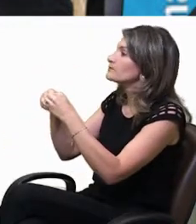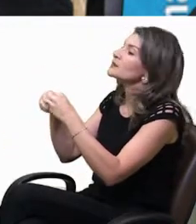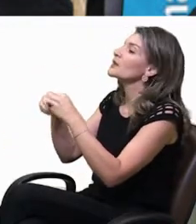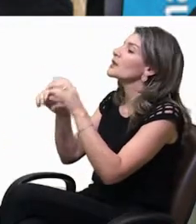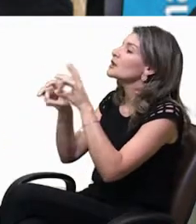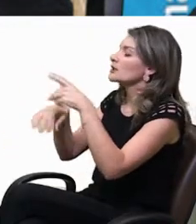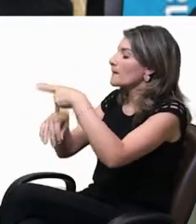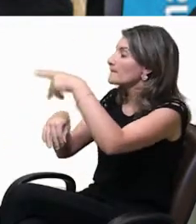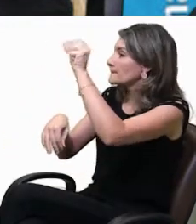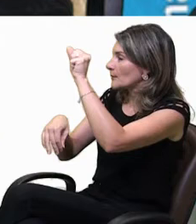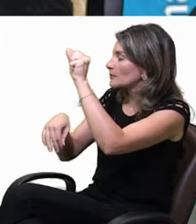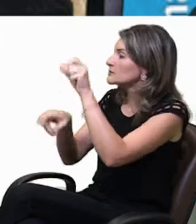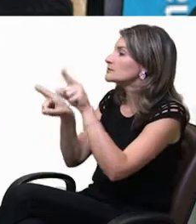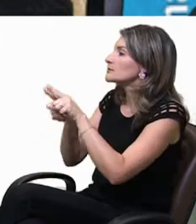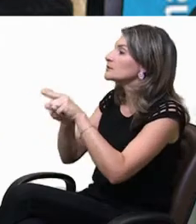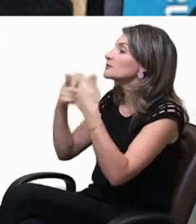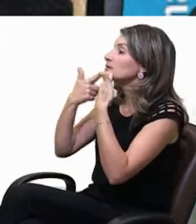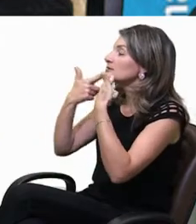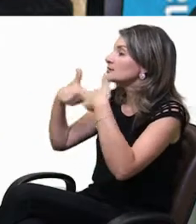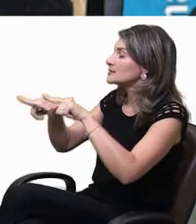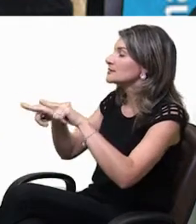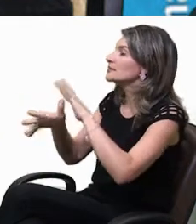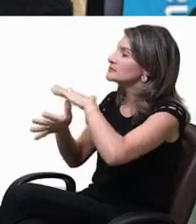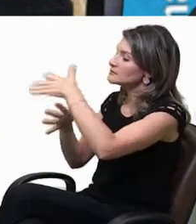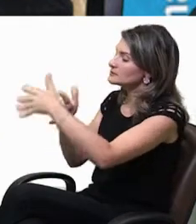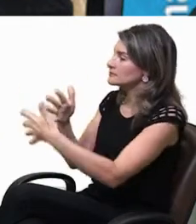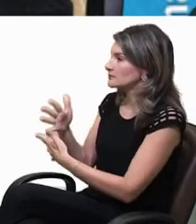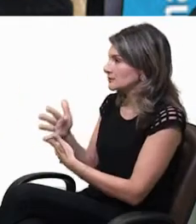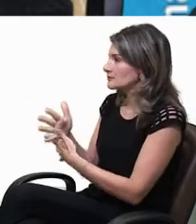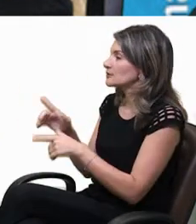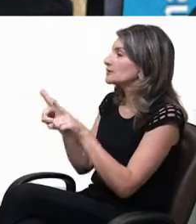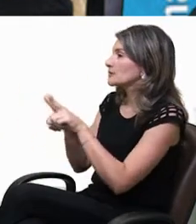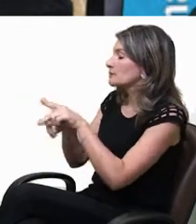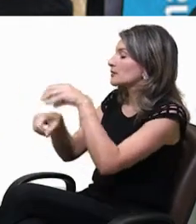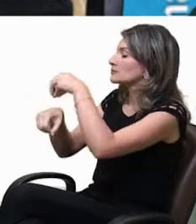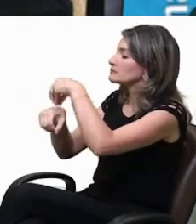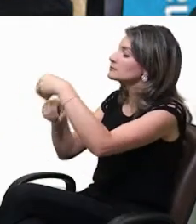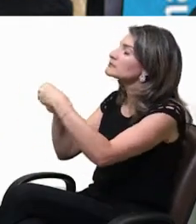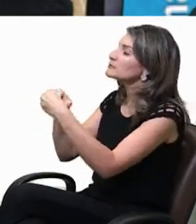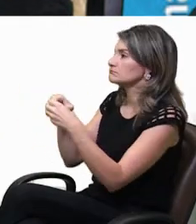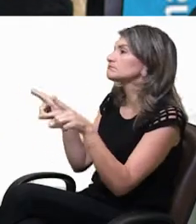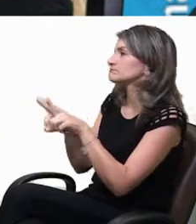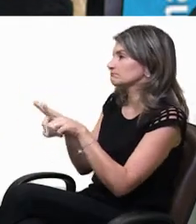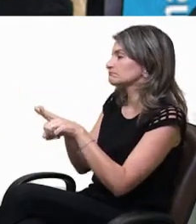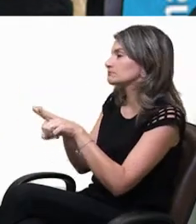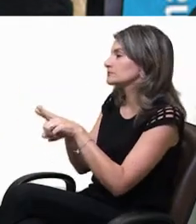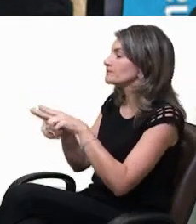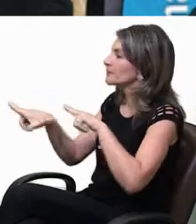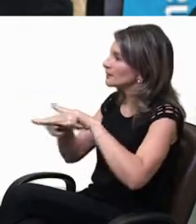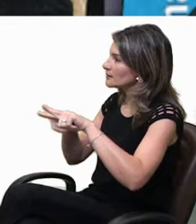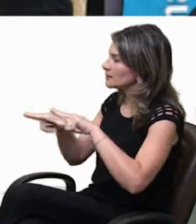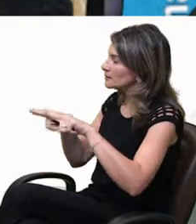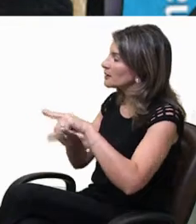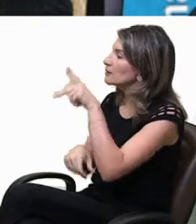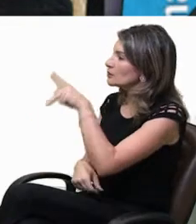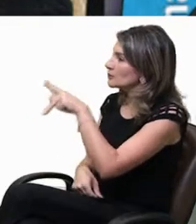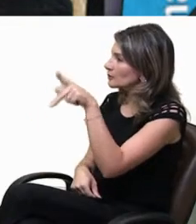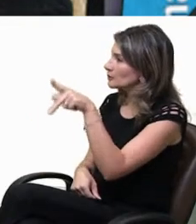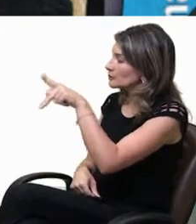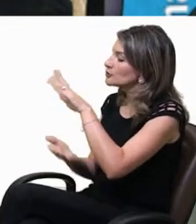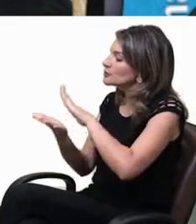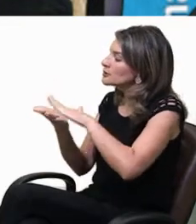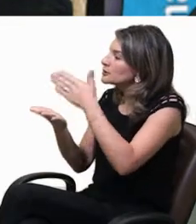tem especialização em linguística das línguas de sinais pela UFG também. Ela trabalha